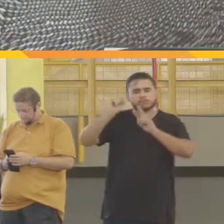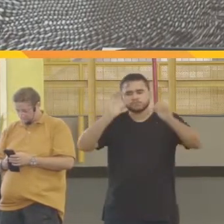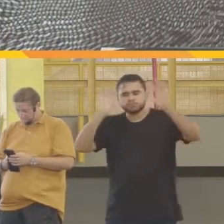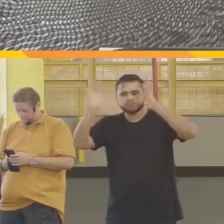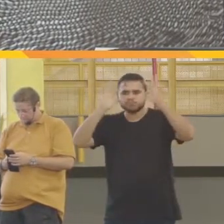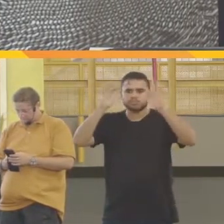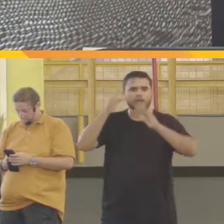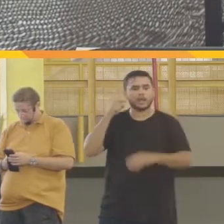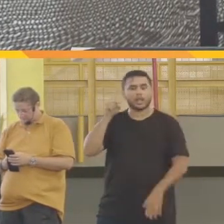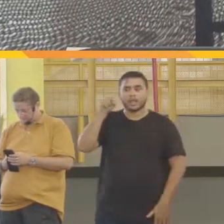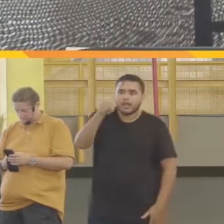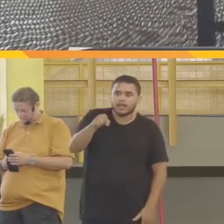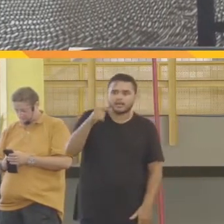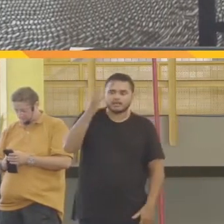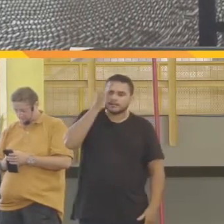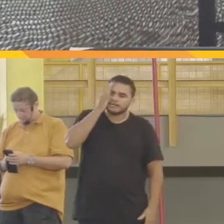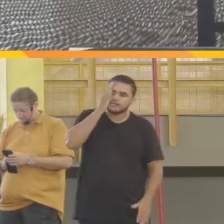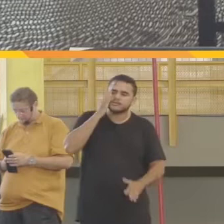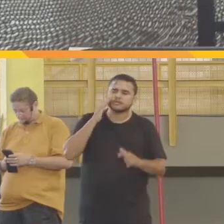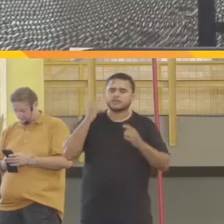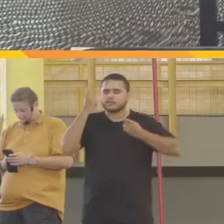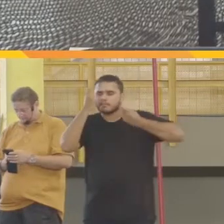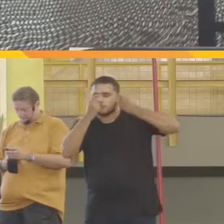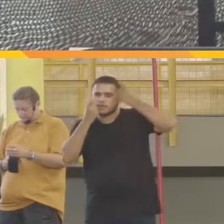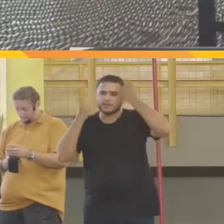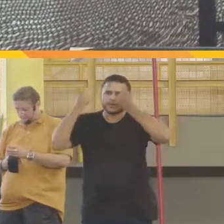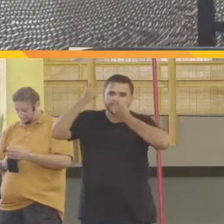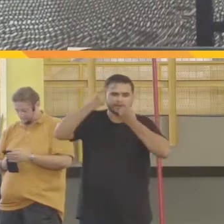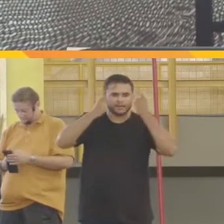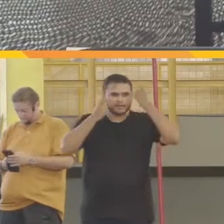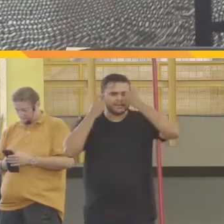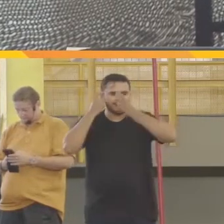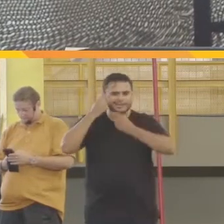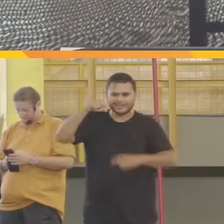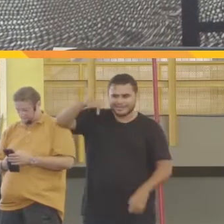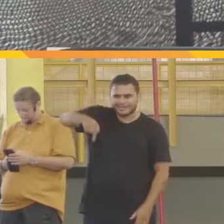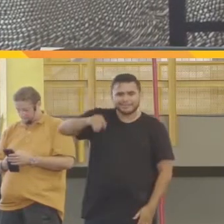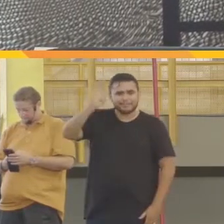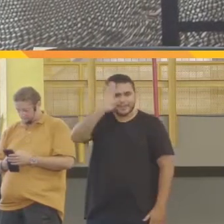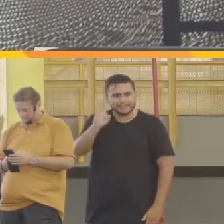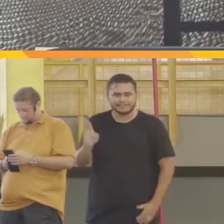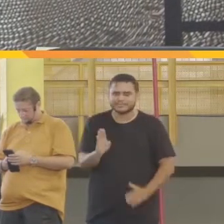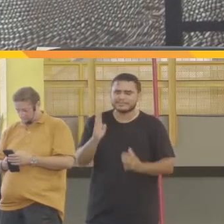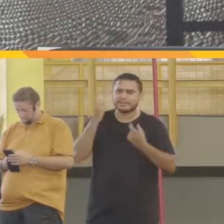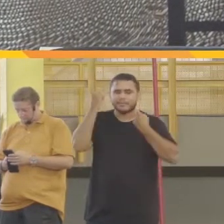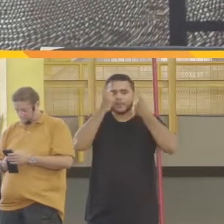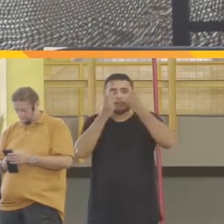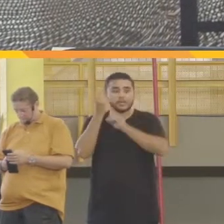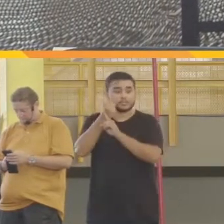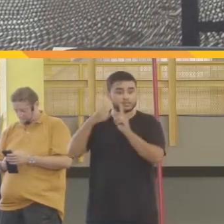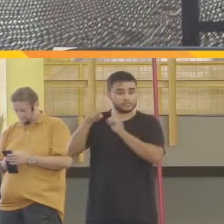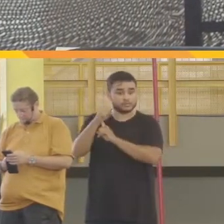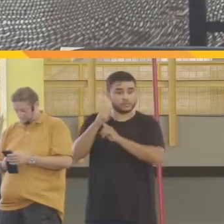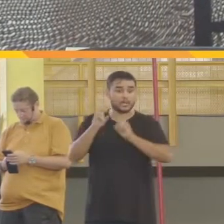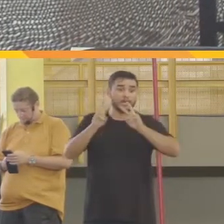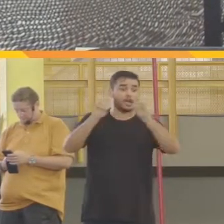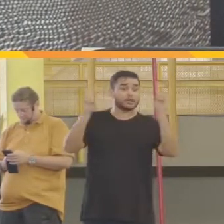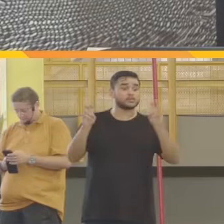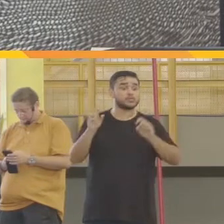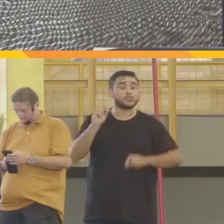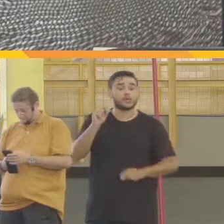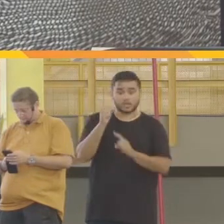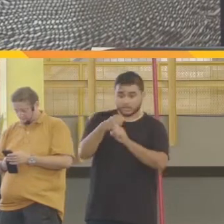que esboçaram as primeiras preocupações a respeito do Brasil, nós não estamos falando de sociólogos, porque